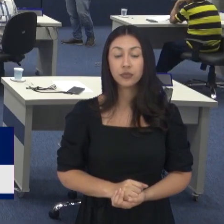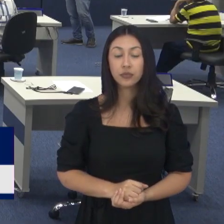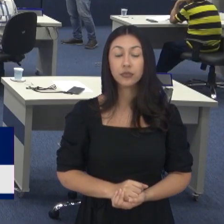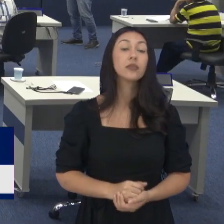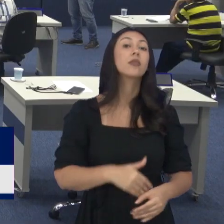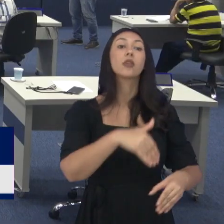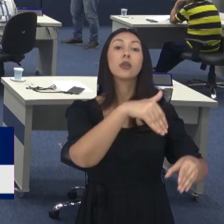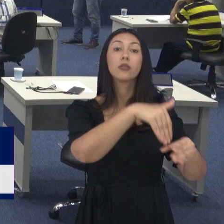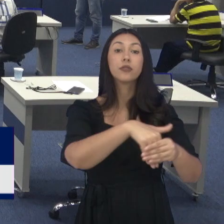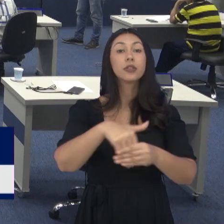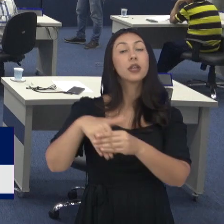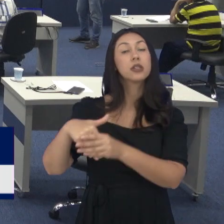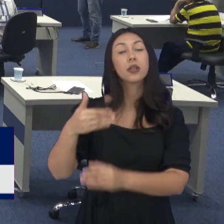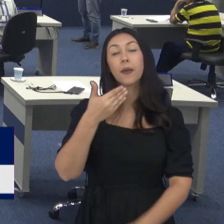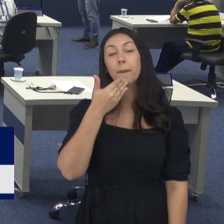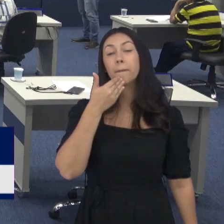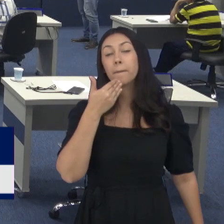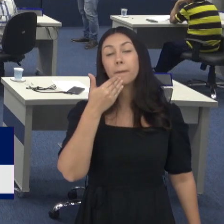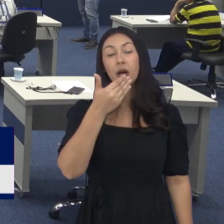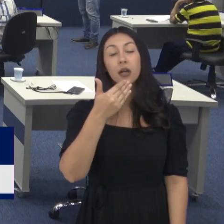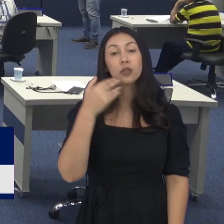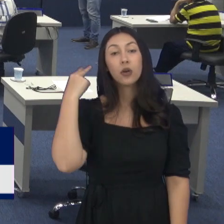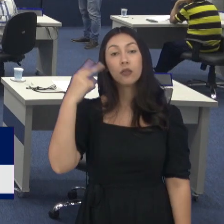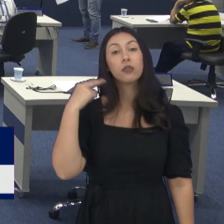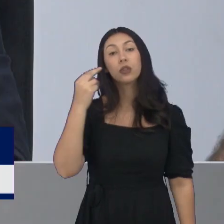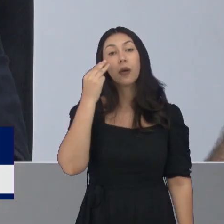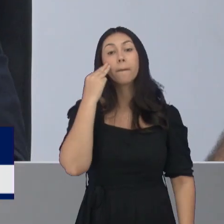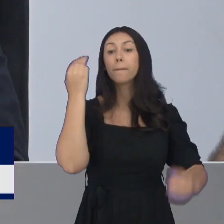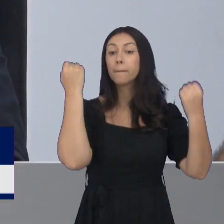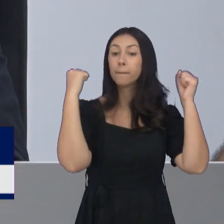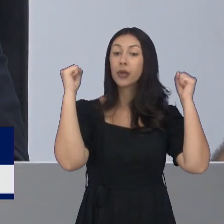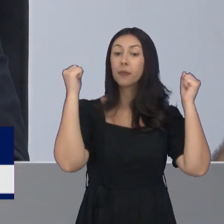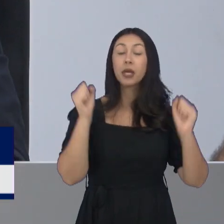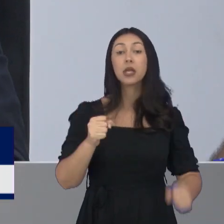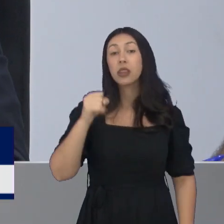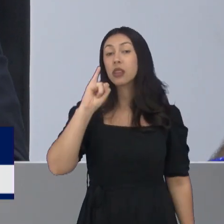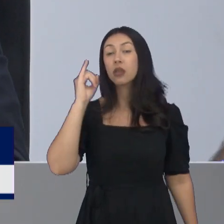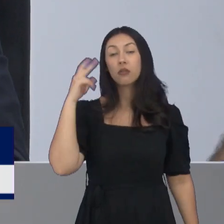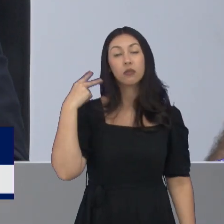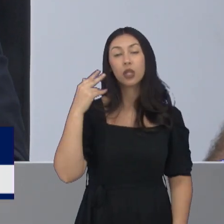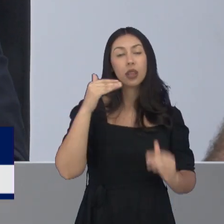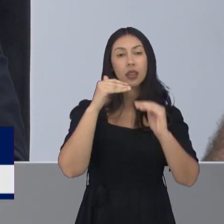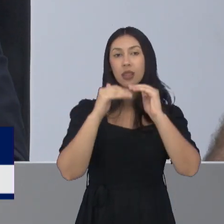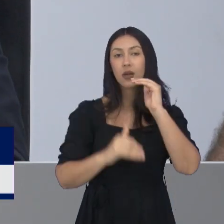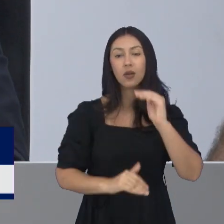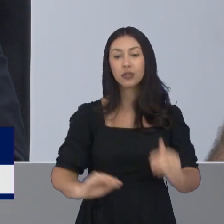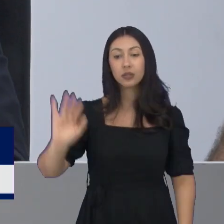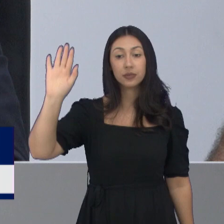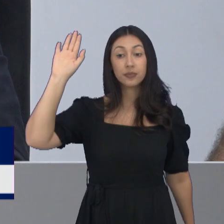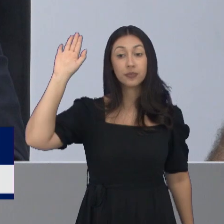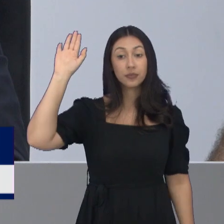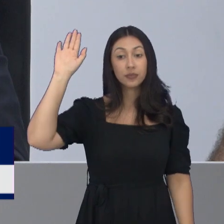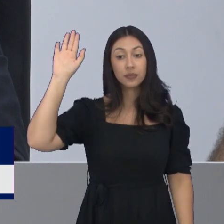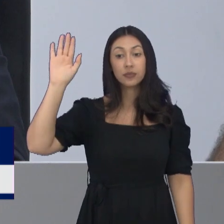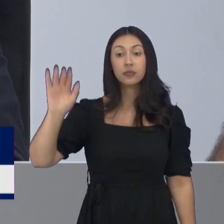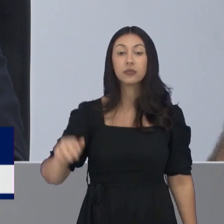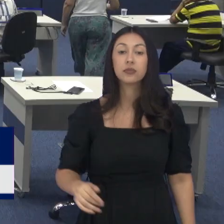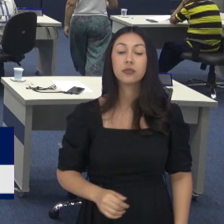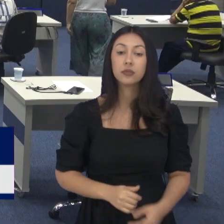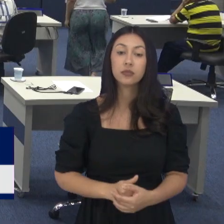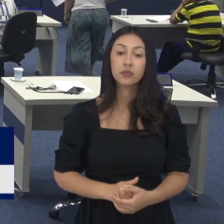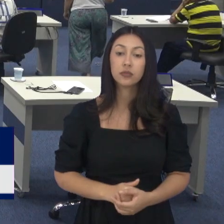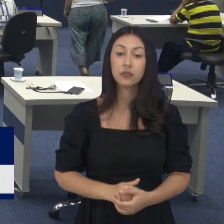Em votação, o pedido verbal do vereador Marcão da Academia. Vereadores favoráveis, permaneçam como estão. Os contrários, se